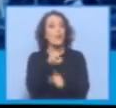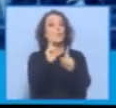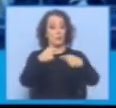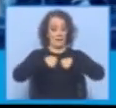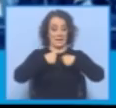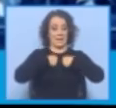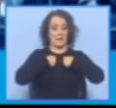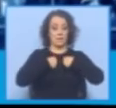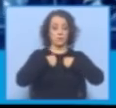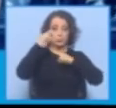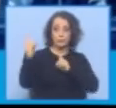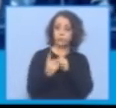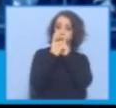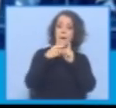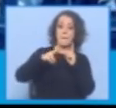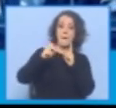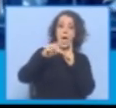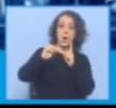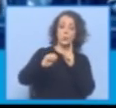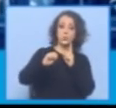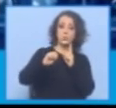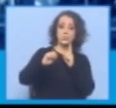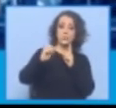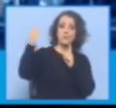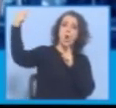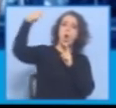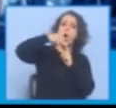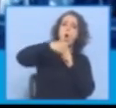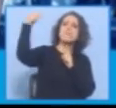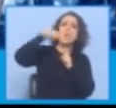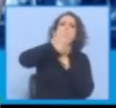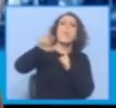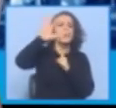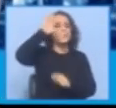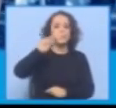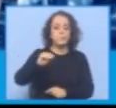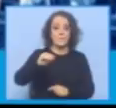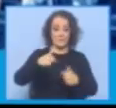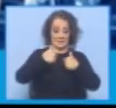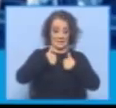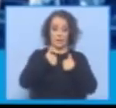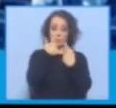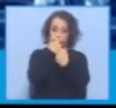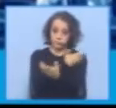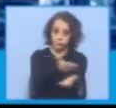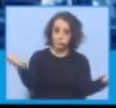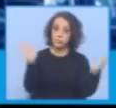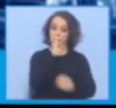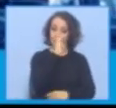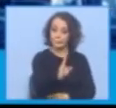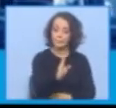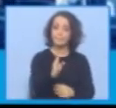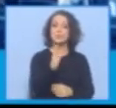os magos que vêm de fora e não sabemos de onde vêm. E o fala aos judeus.